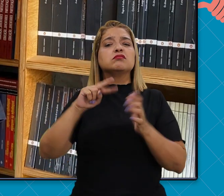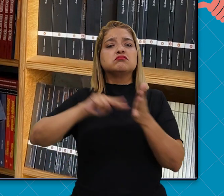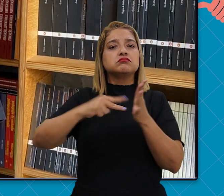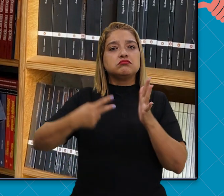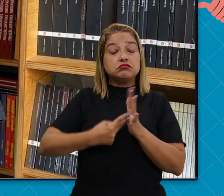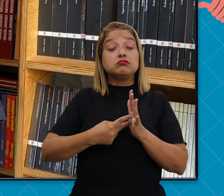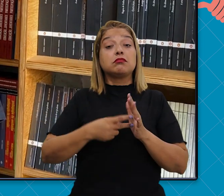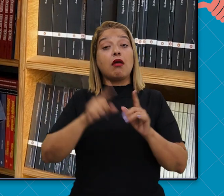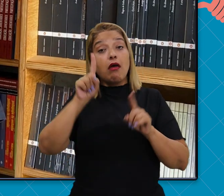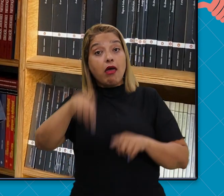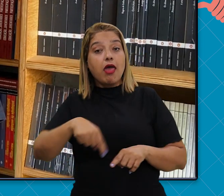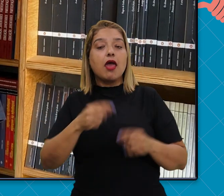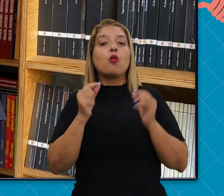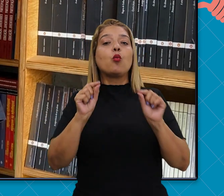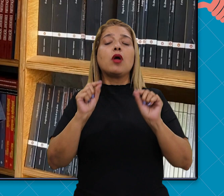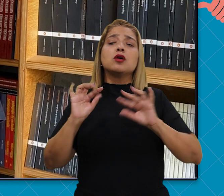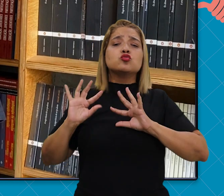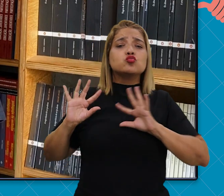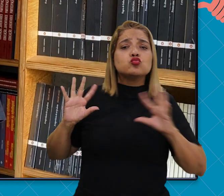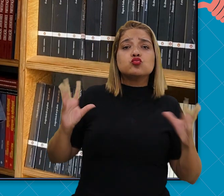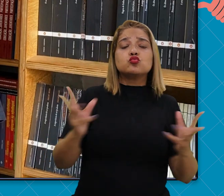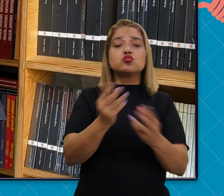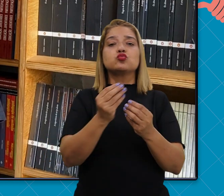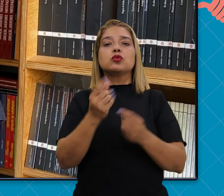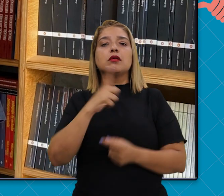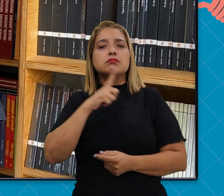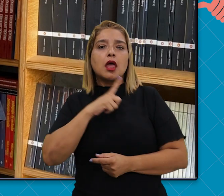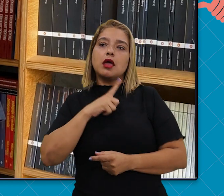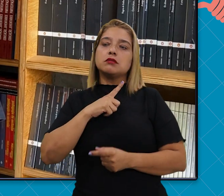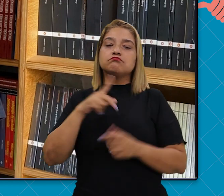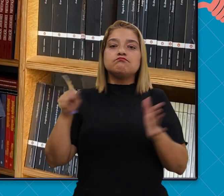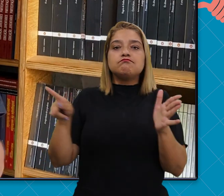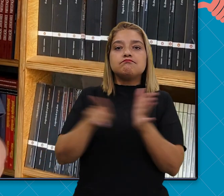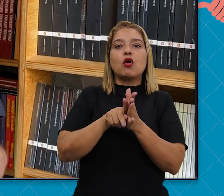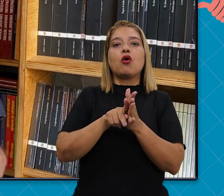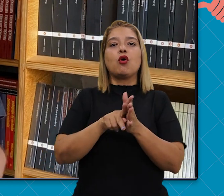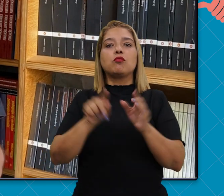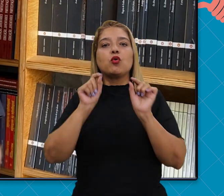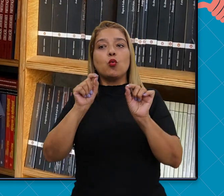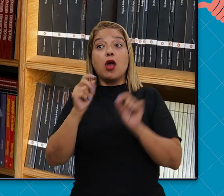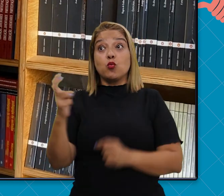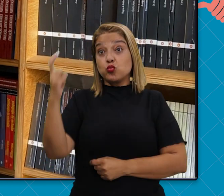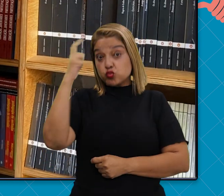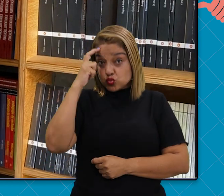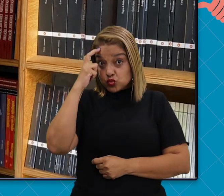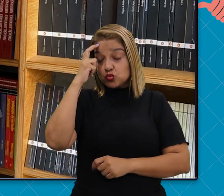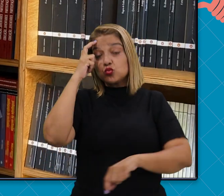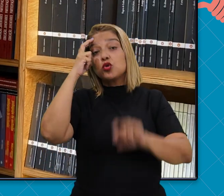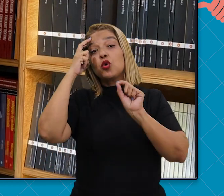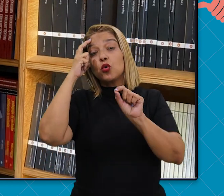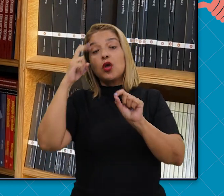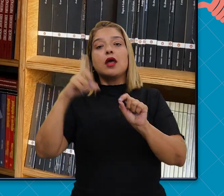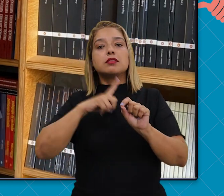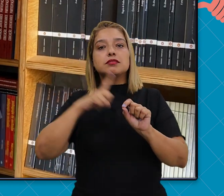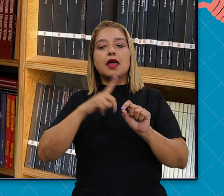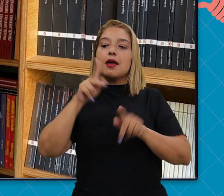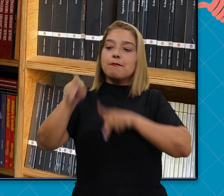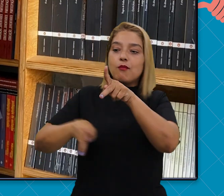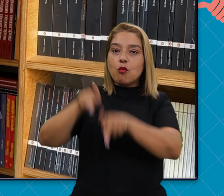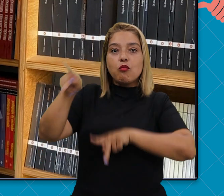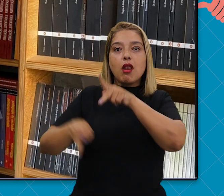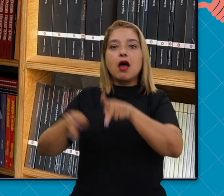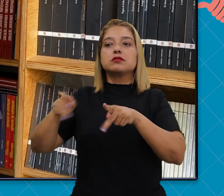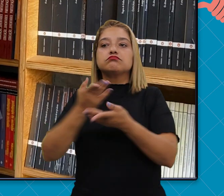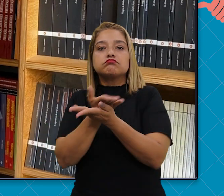patrimônio cultural é tudo aquilo, todo aquele bem cultural que se torna cultural porque recebe da população,